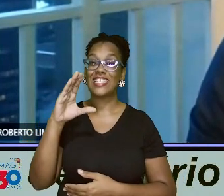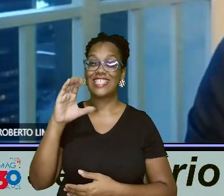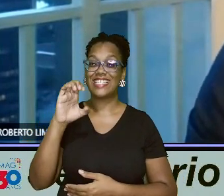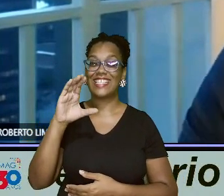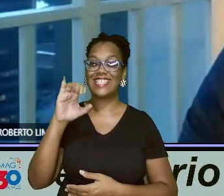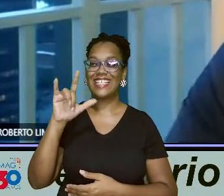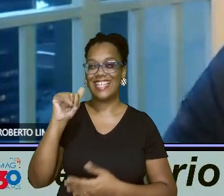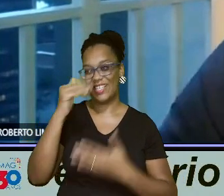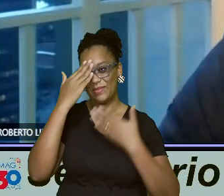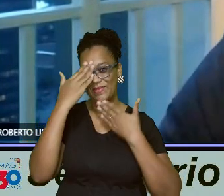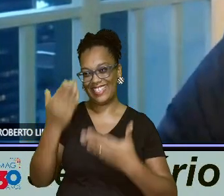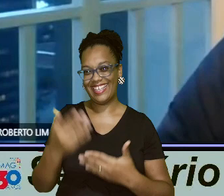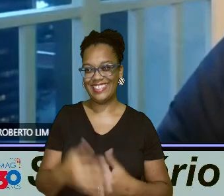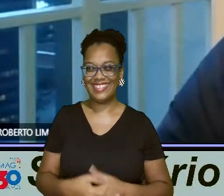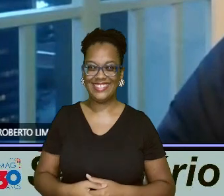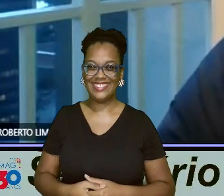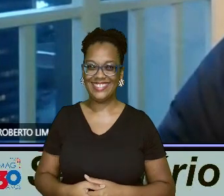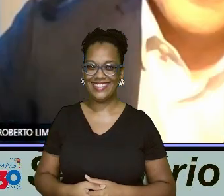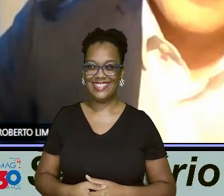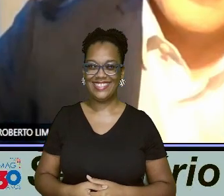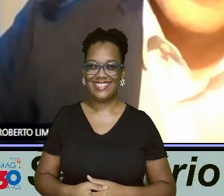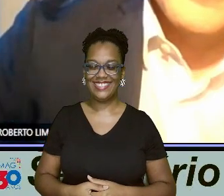obrigado.